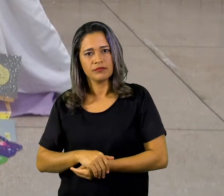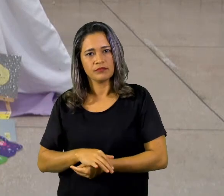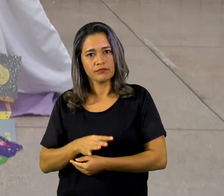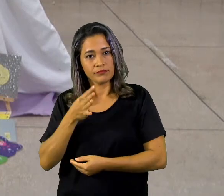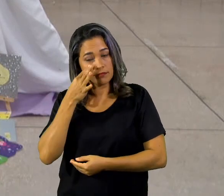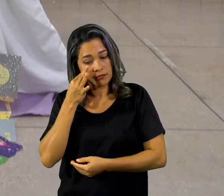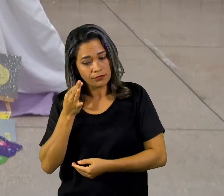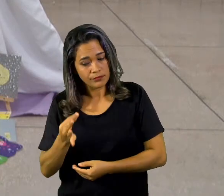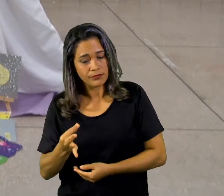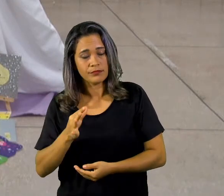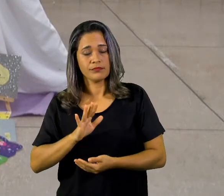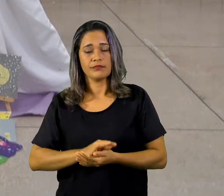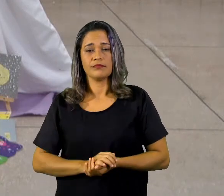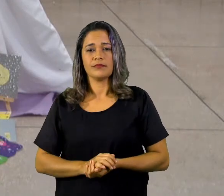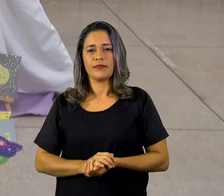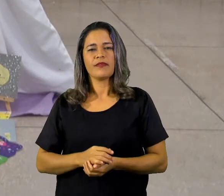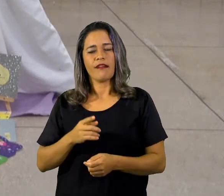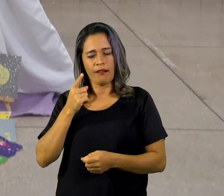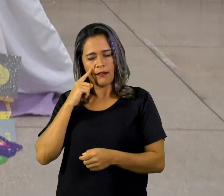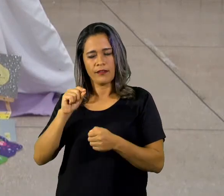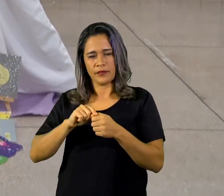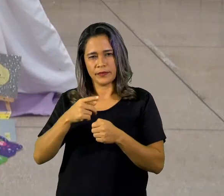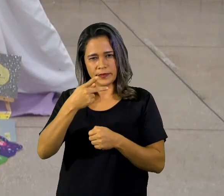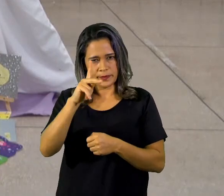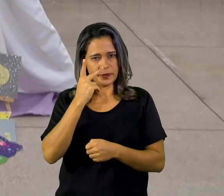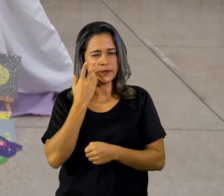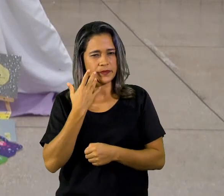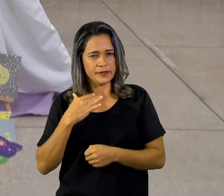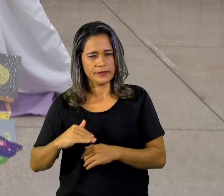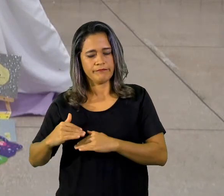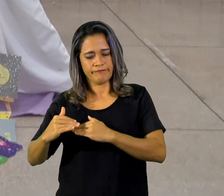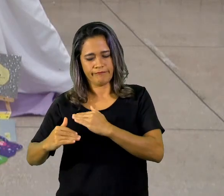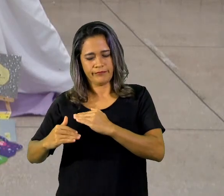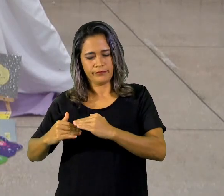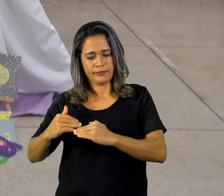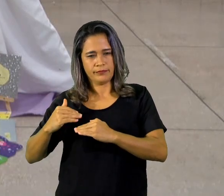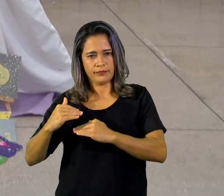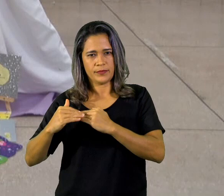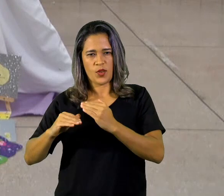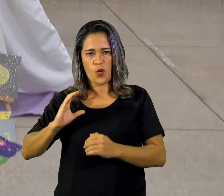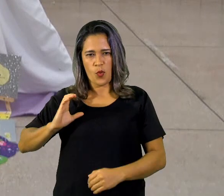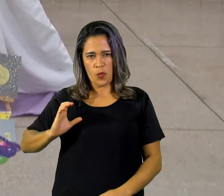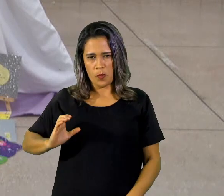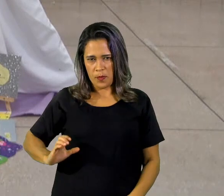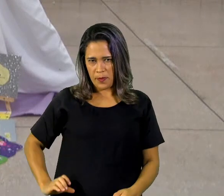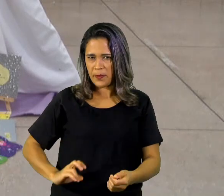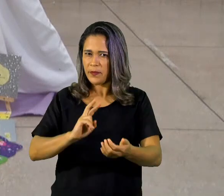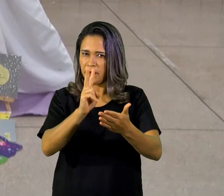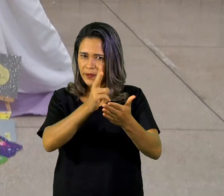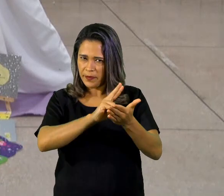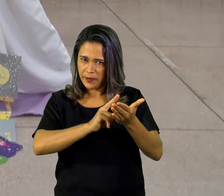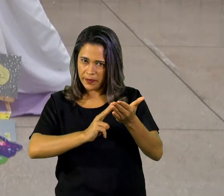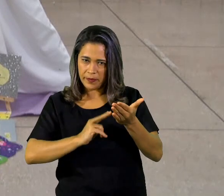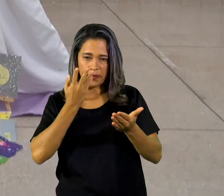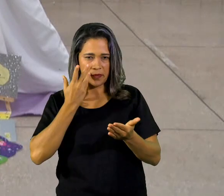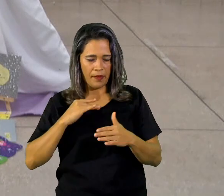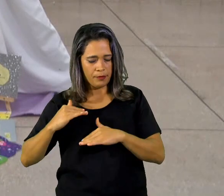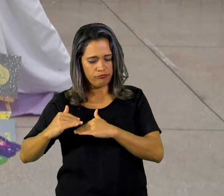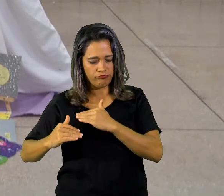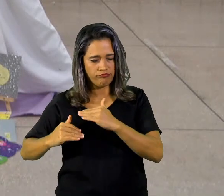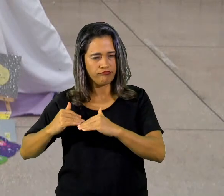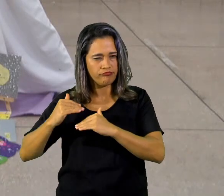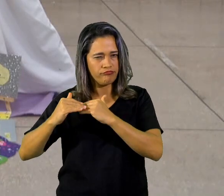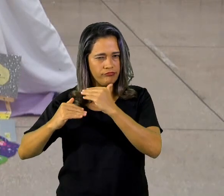sua criança que você vai perceber que gradativamente o comportamento leitor da criança vai se